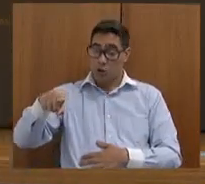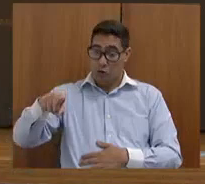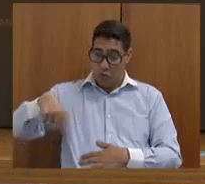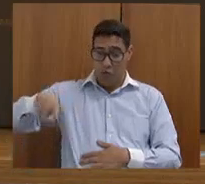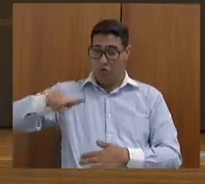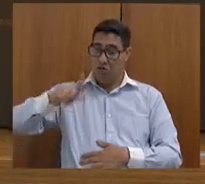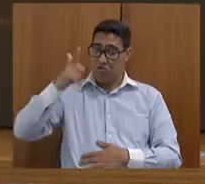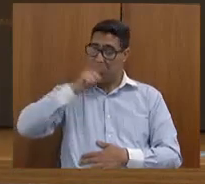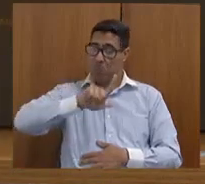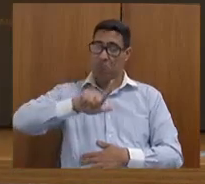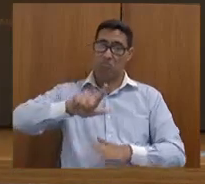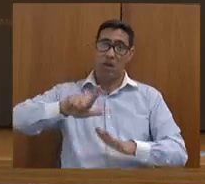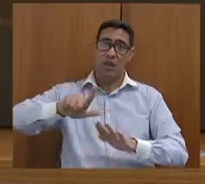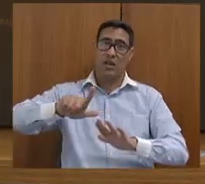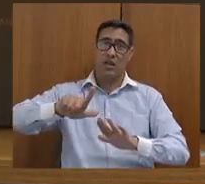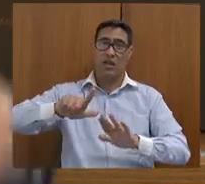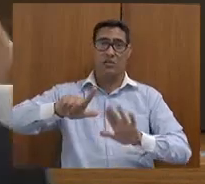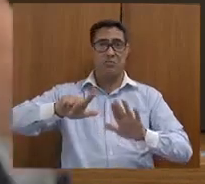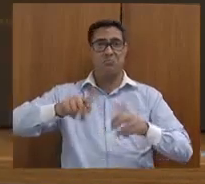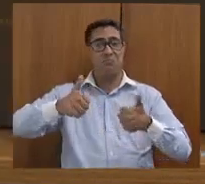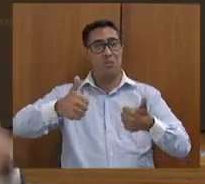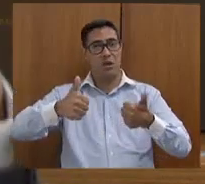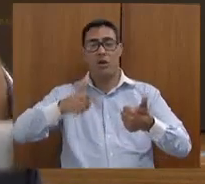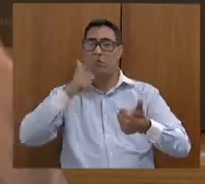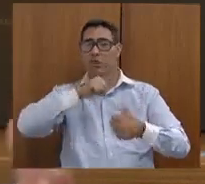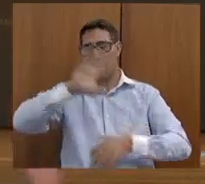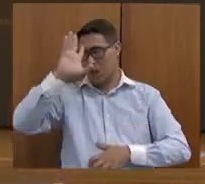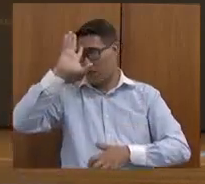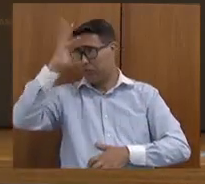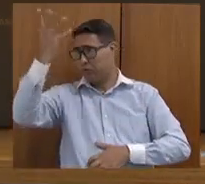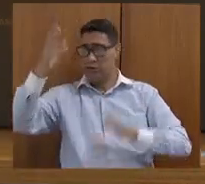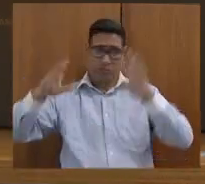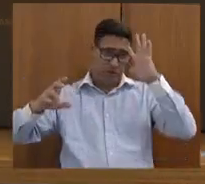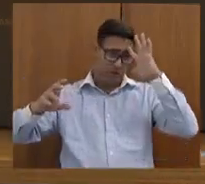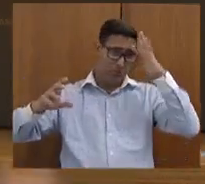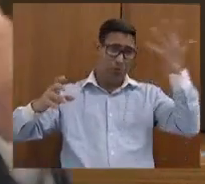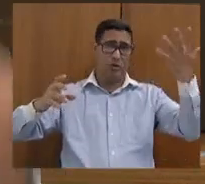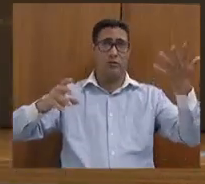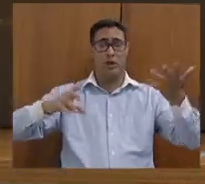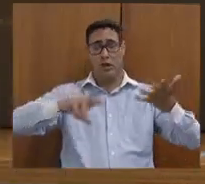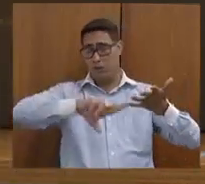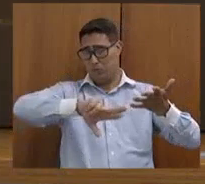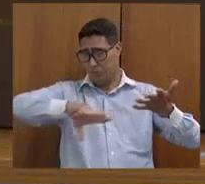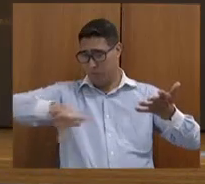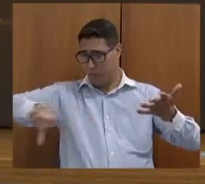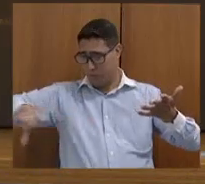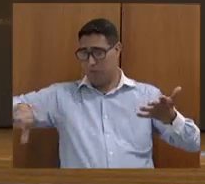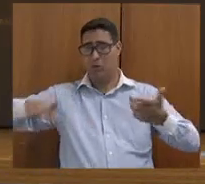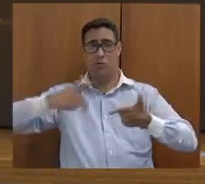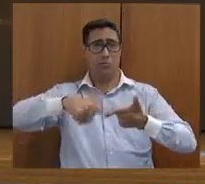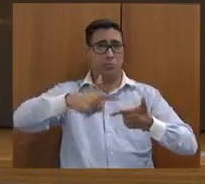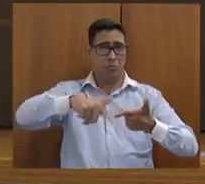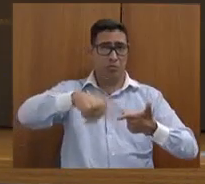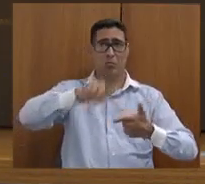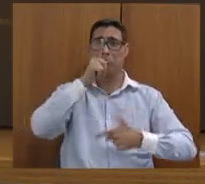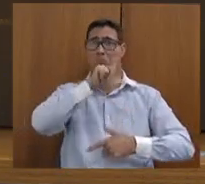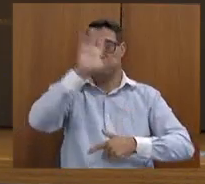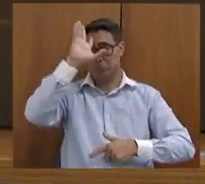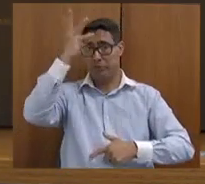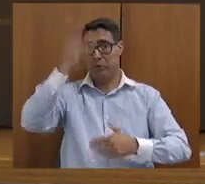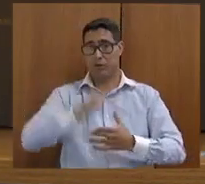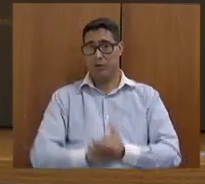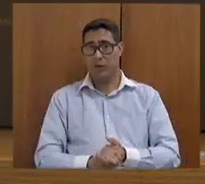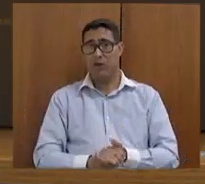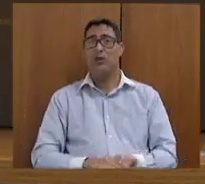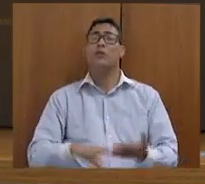dando um show na secretaria resolvendo inúmeros problemas muito problemas essa questão do